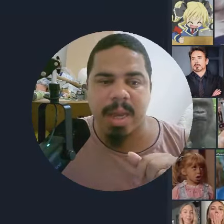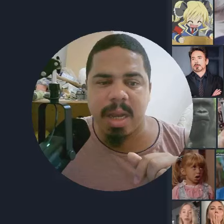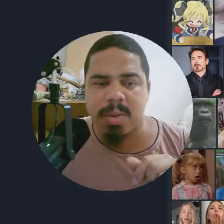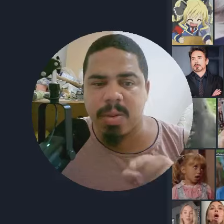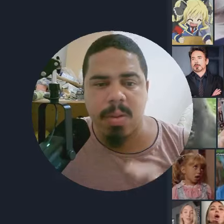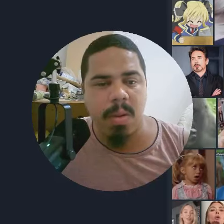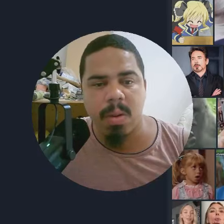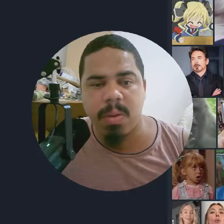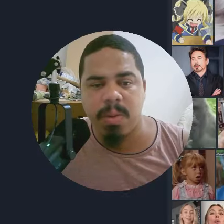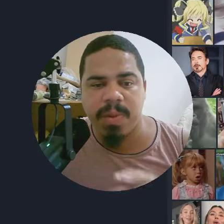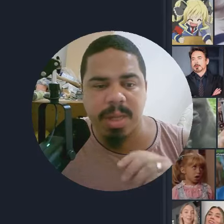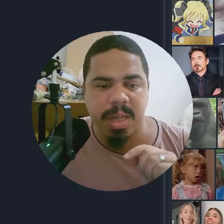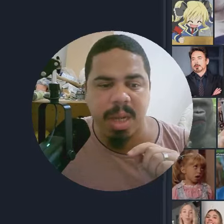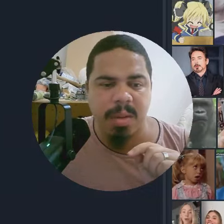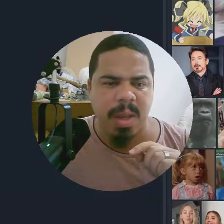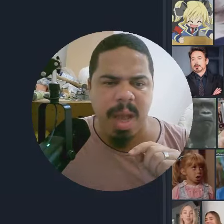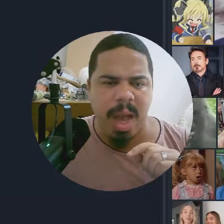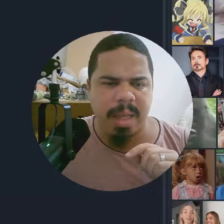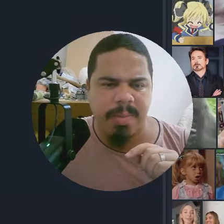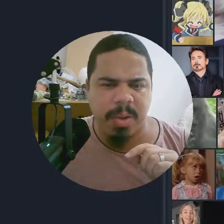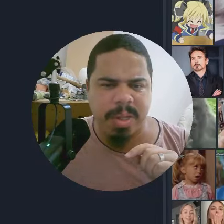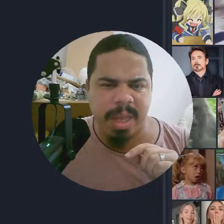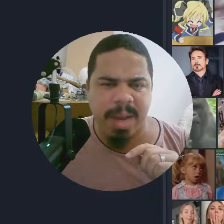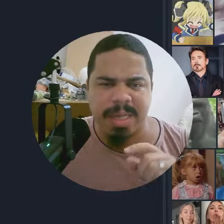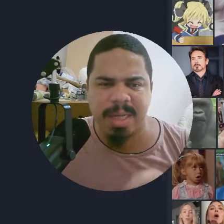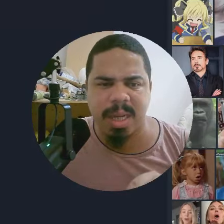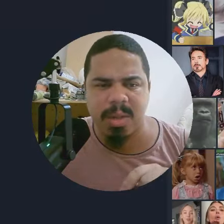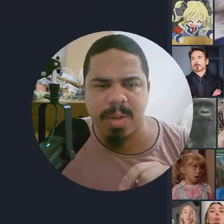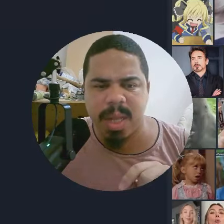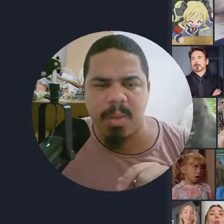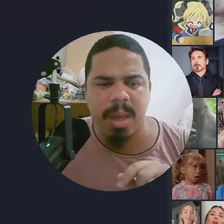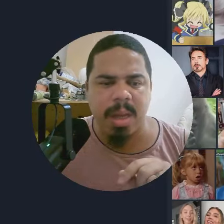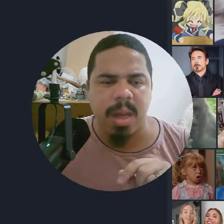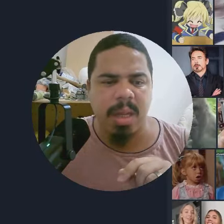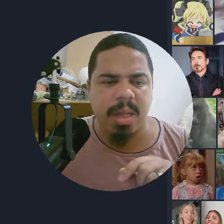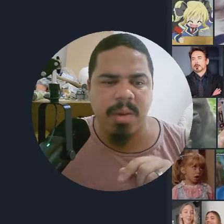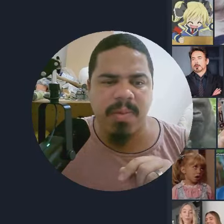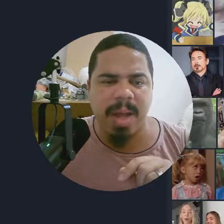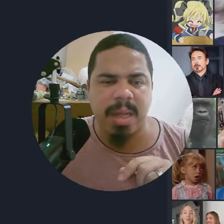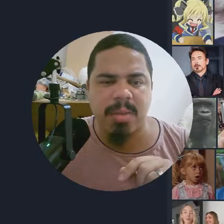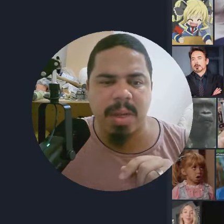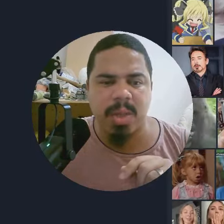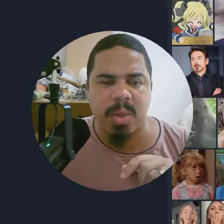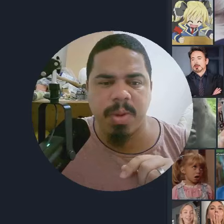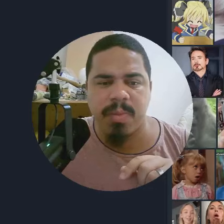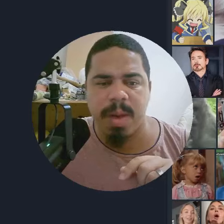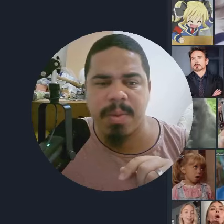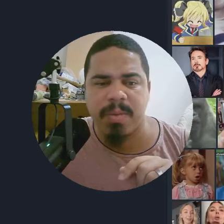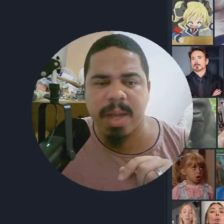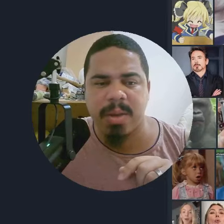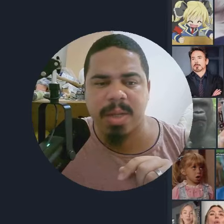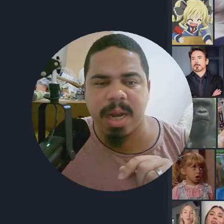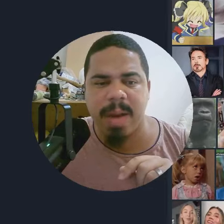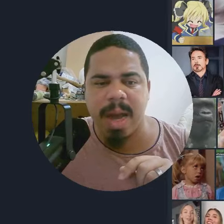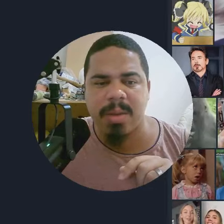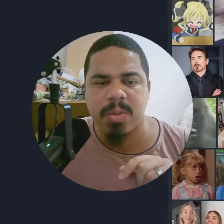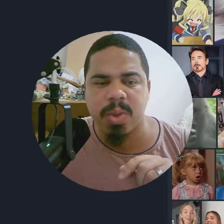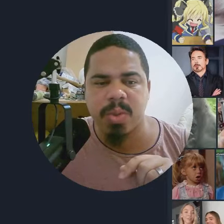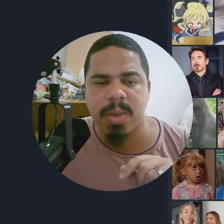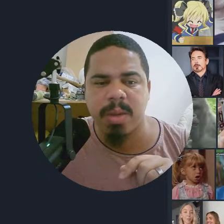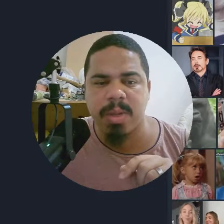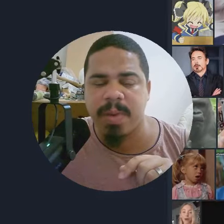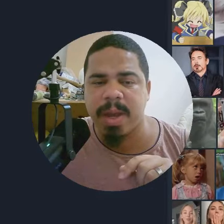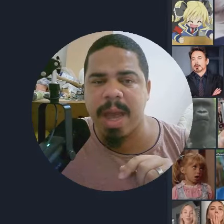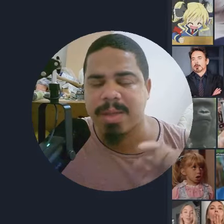da Erika Hilton com o Feliciano. Aí depois tem mais essa aqui do Glauber, entendeu? Falando aqui sobre o que foi aprovado, ó, trabalho